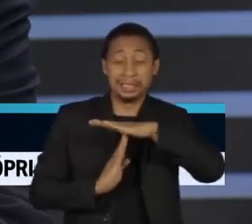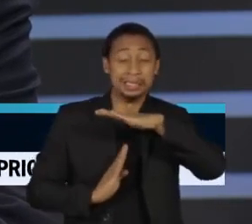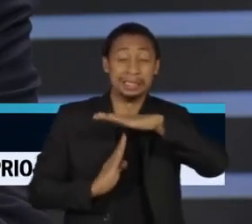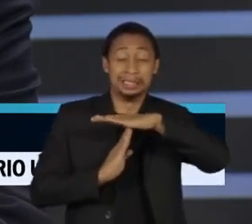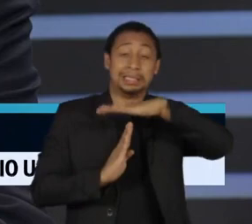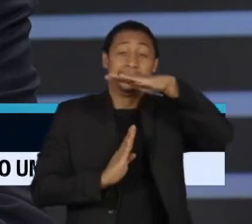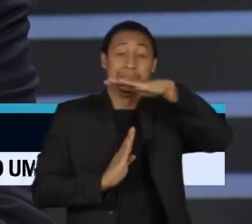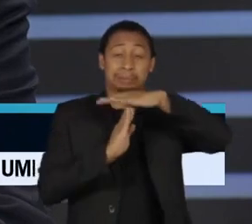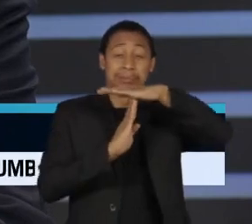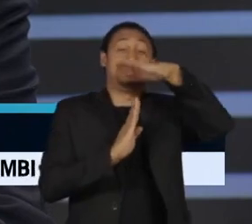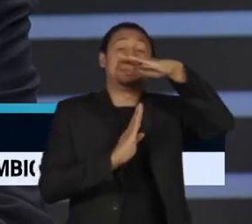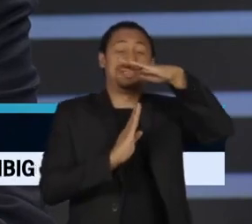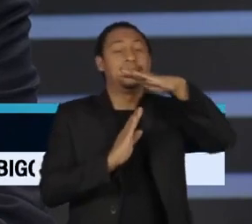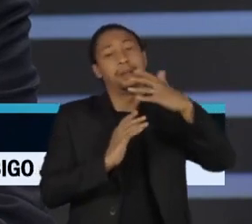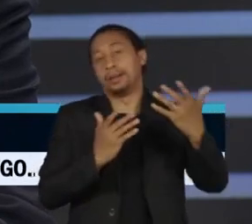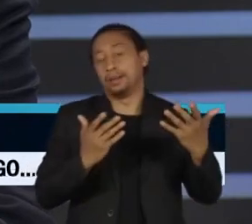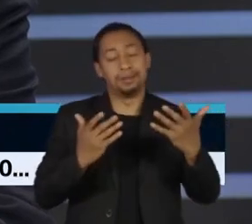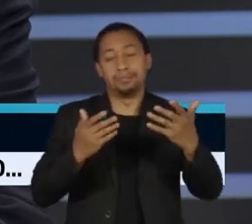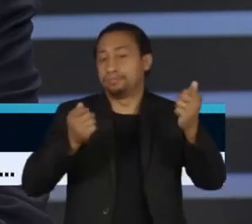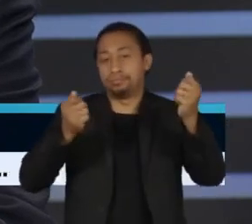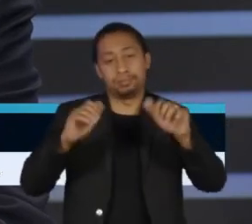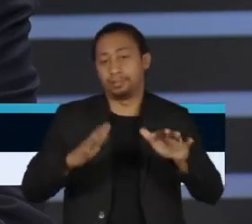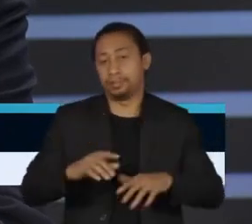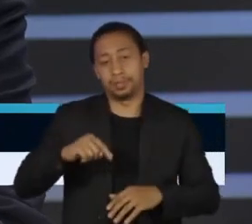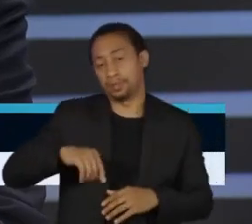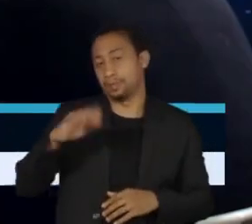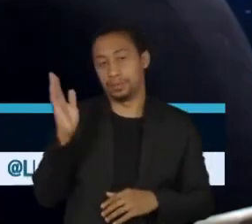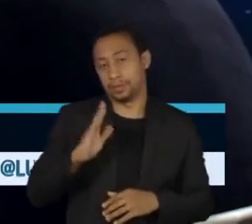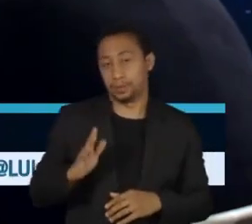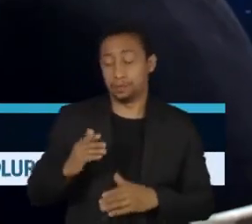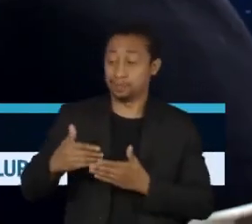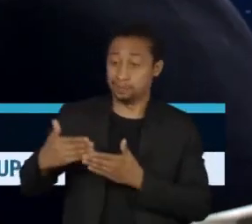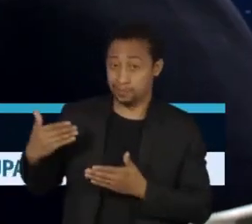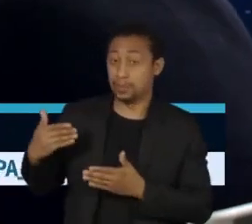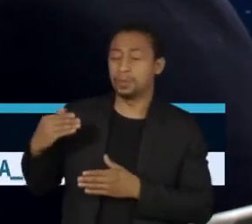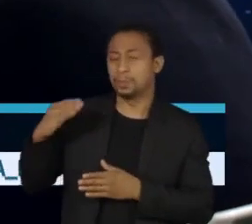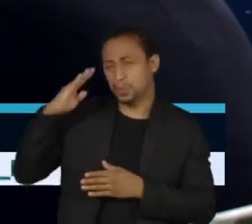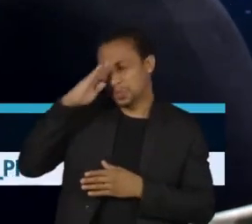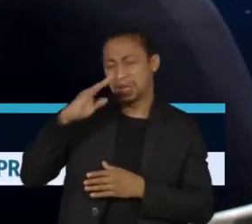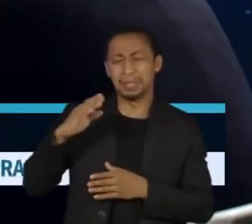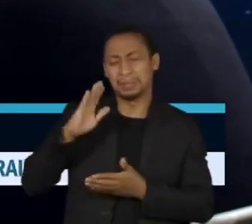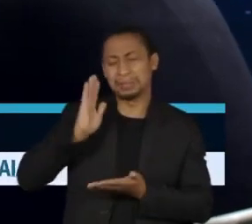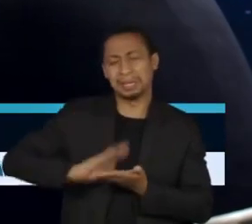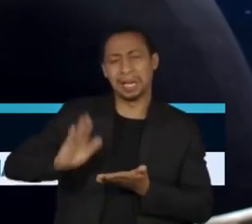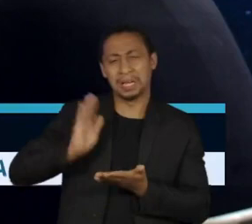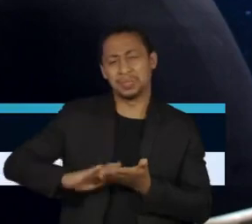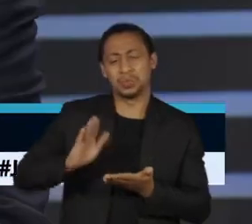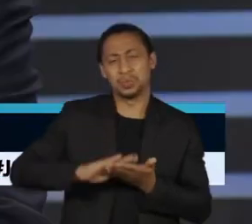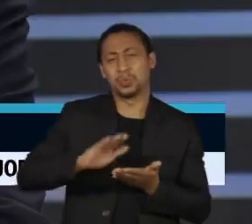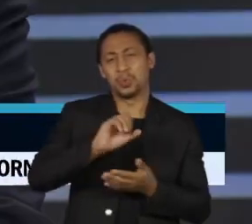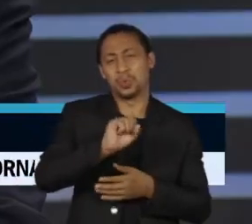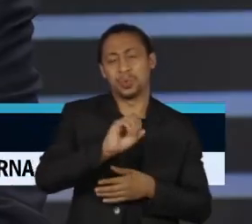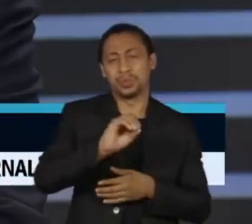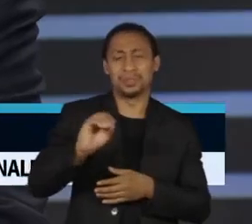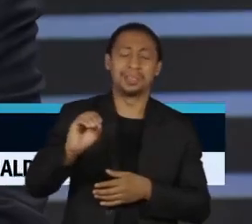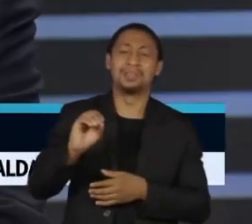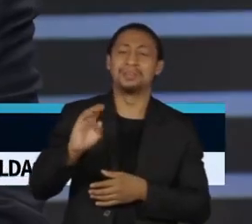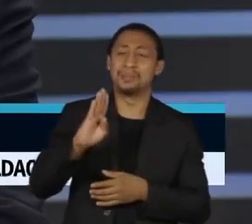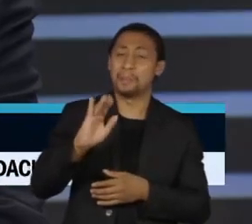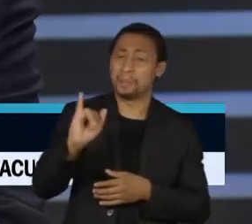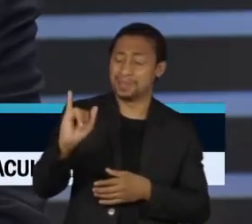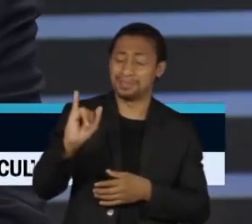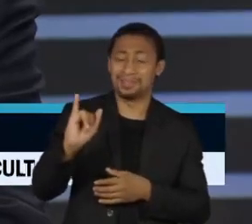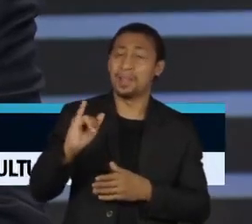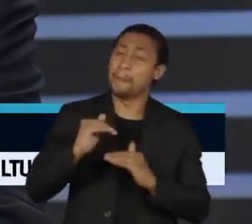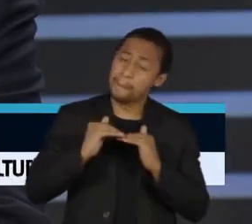quatro anos o governo bolsonaro é gastou 800 bilhões arredondando 795 bilhões de reais acima